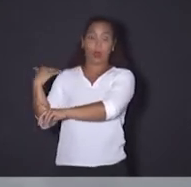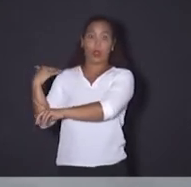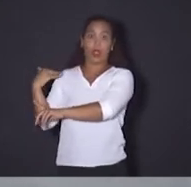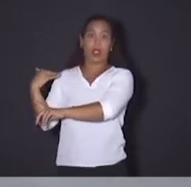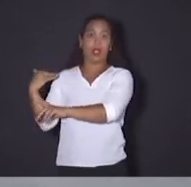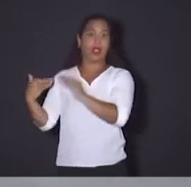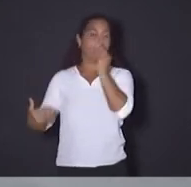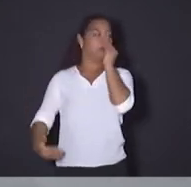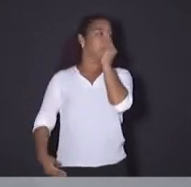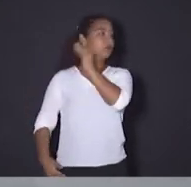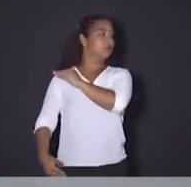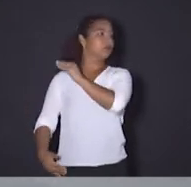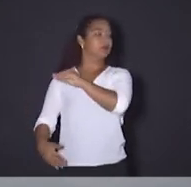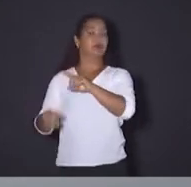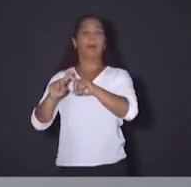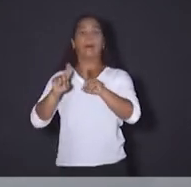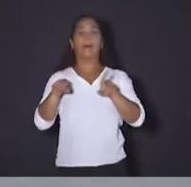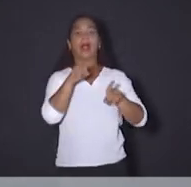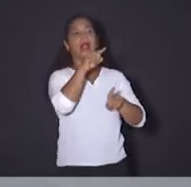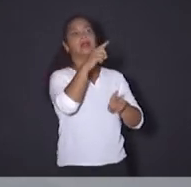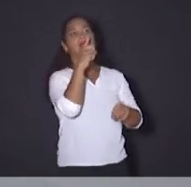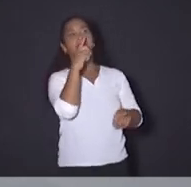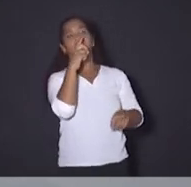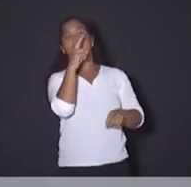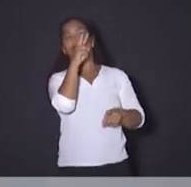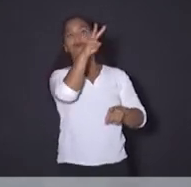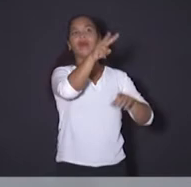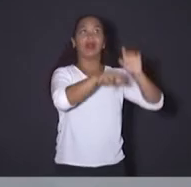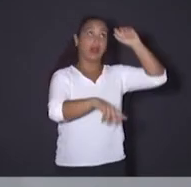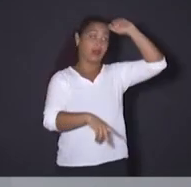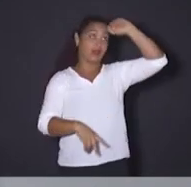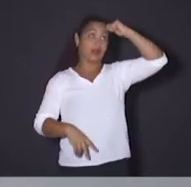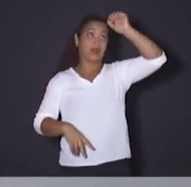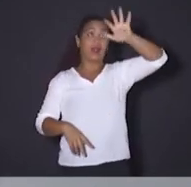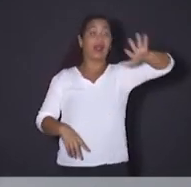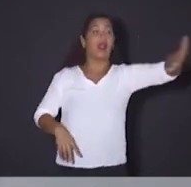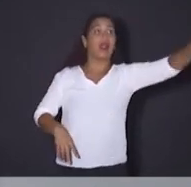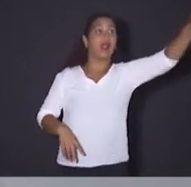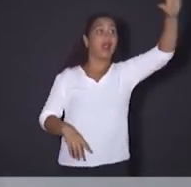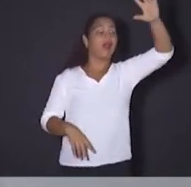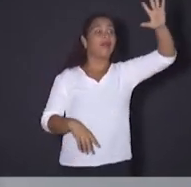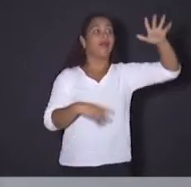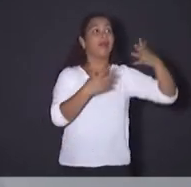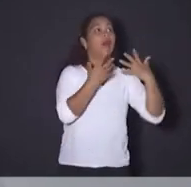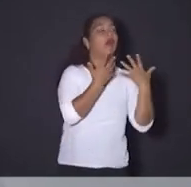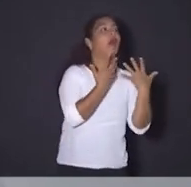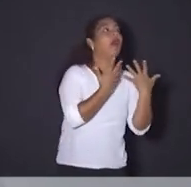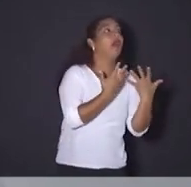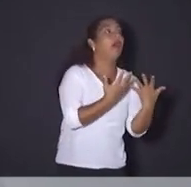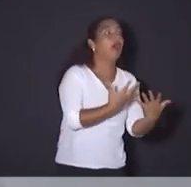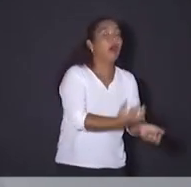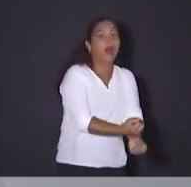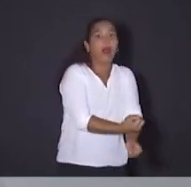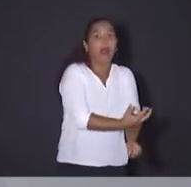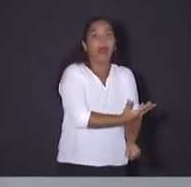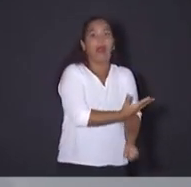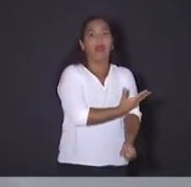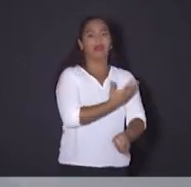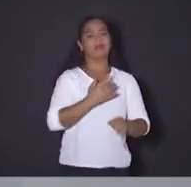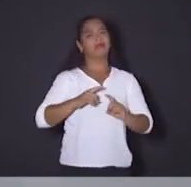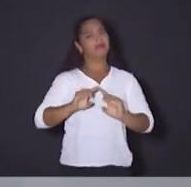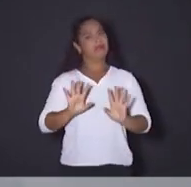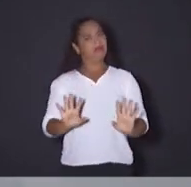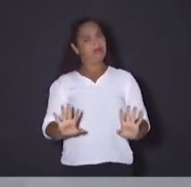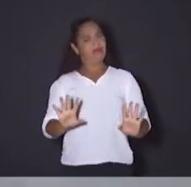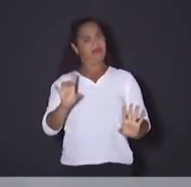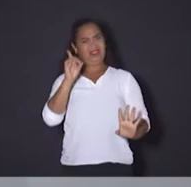com as mulheres circuncisados de algumas culturas africanas eu me coloco numa bolha porque eu não posso esquecer que os humanos mas é difícil ver